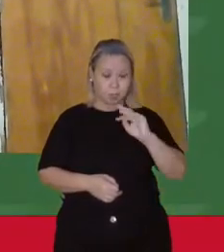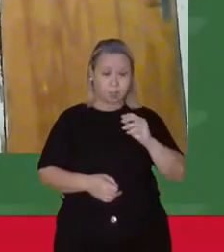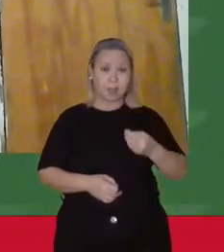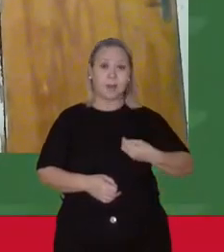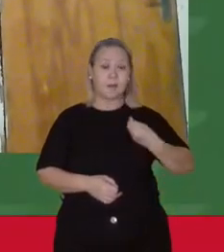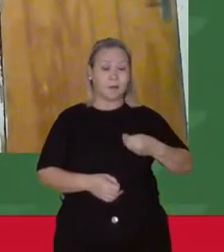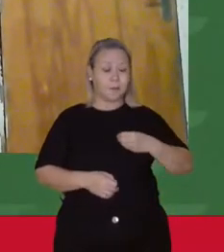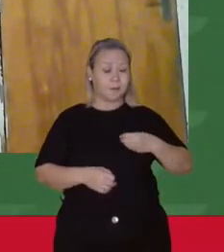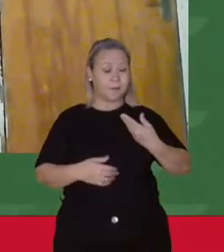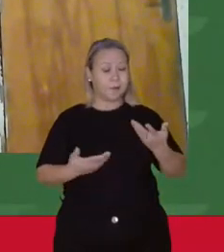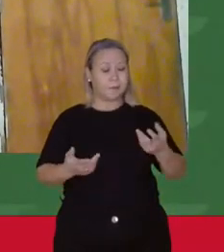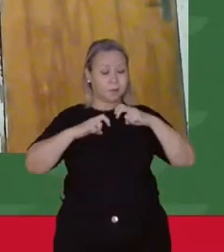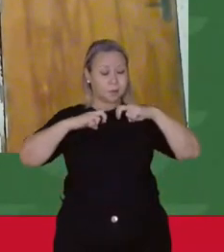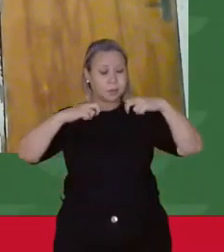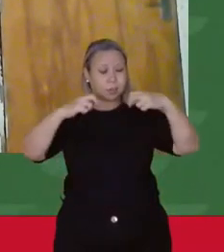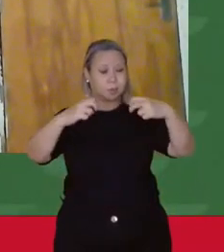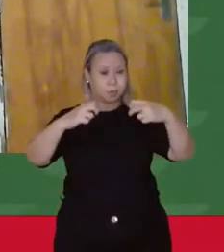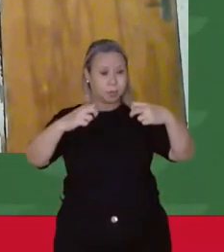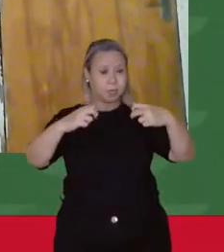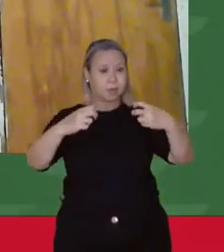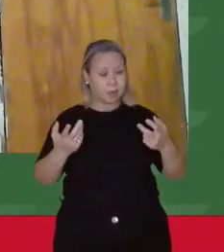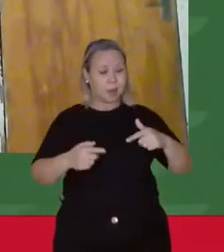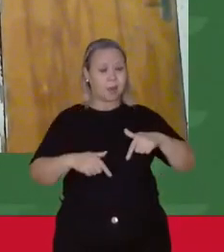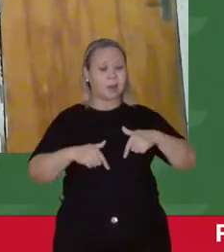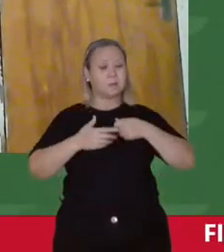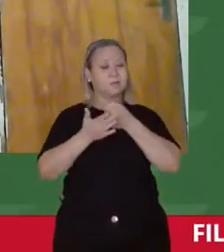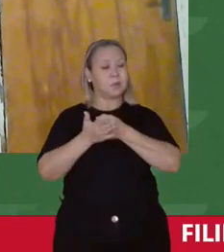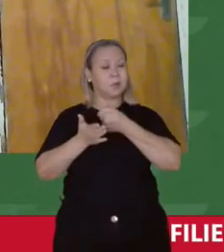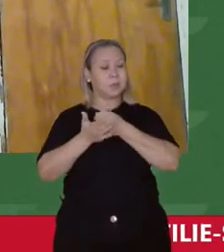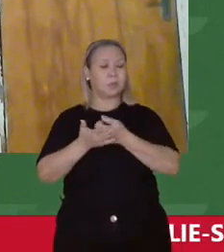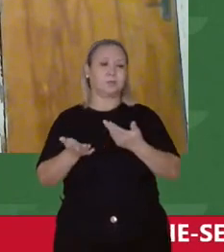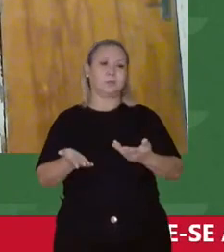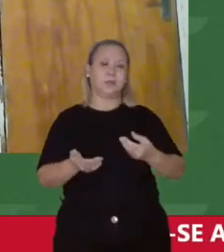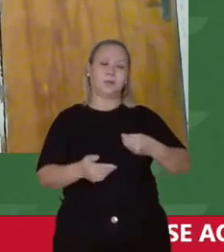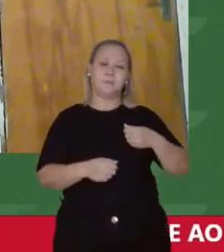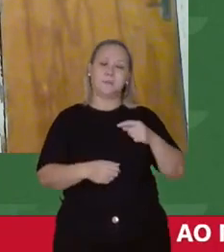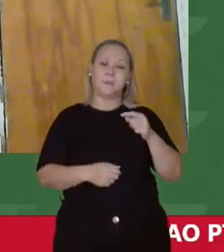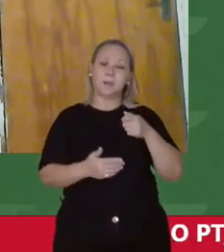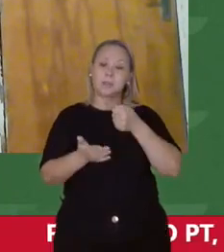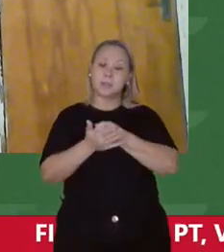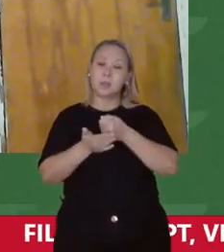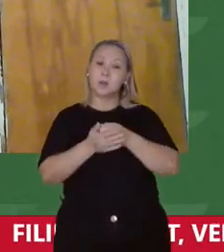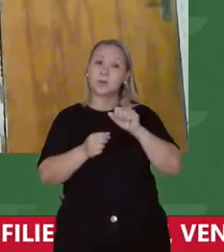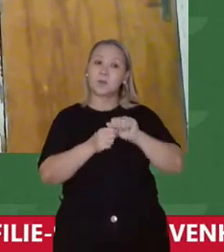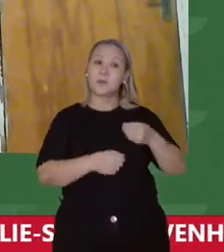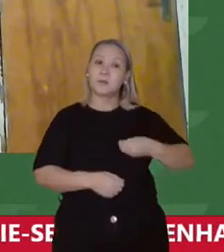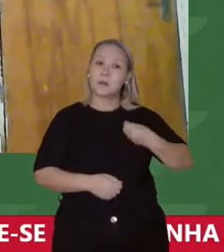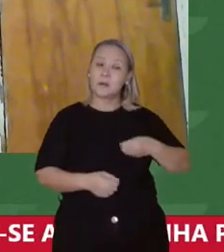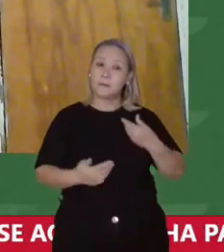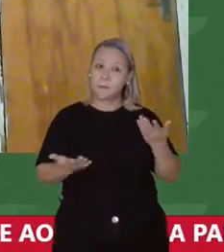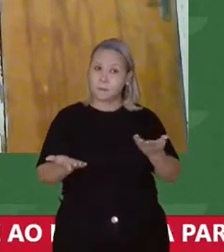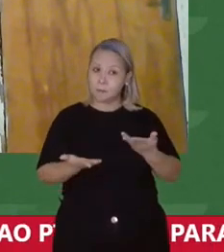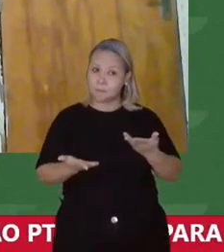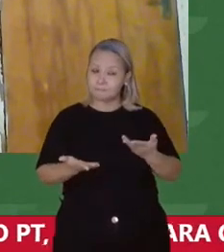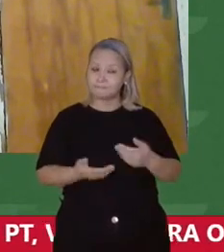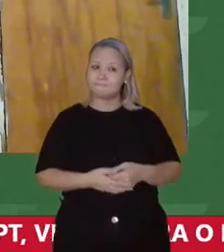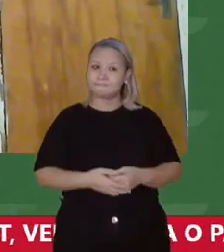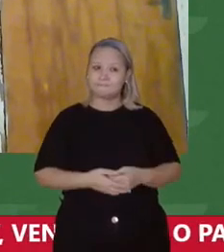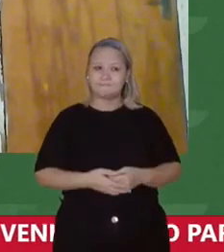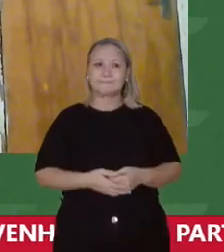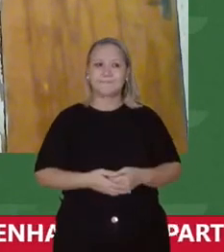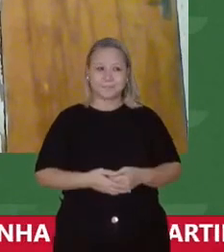nossa luta, porque ela é o que nos faz estarmos vivos hoje, é lutar, continuar lutando sempre. É isso.